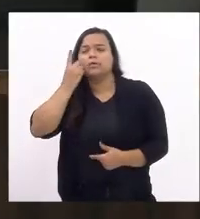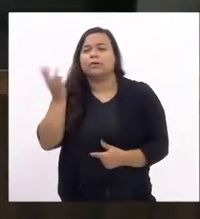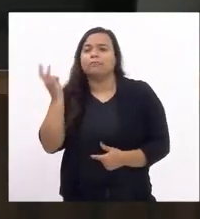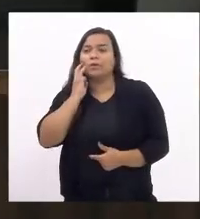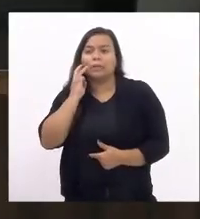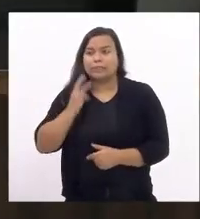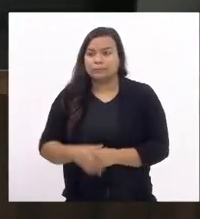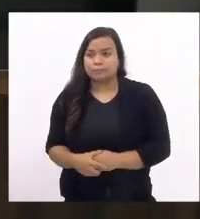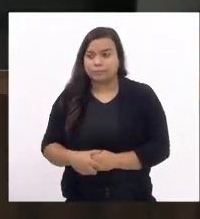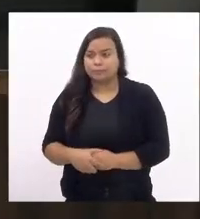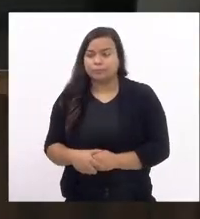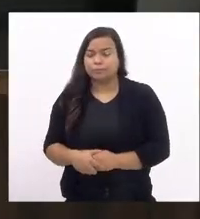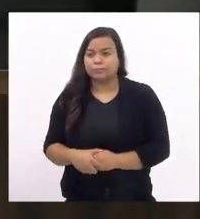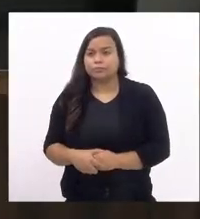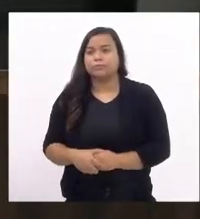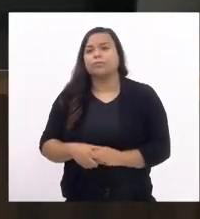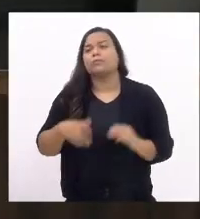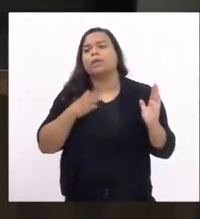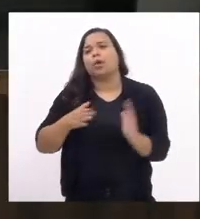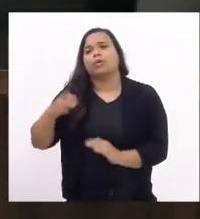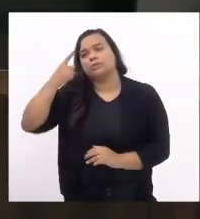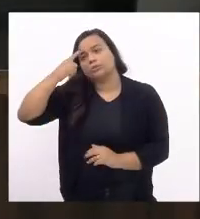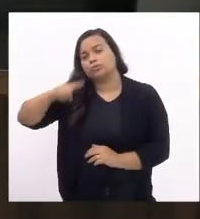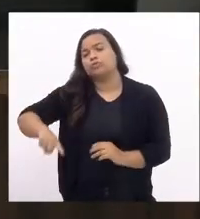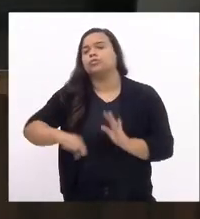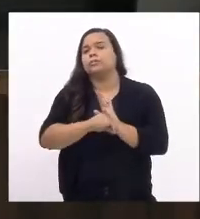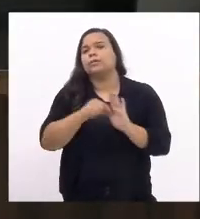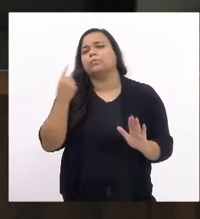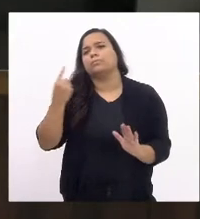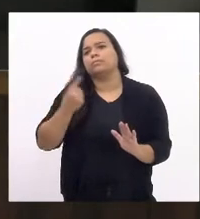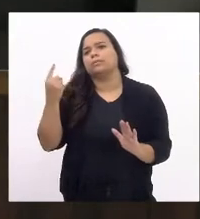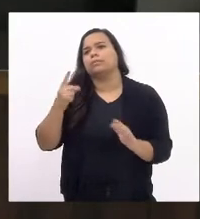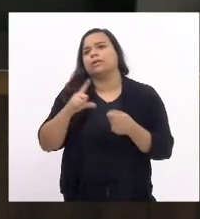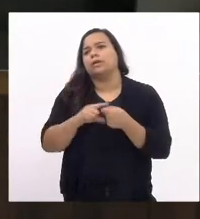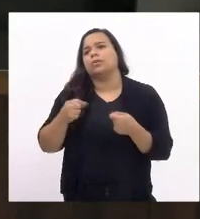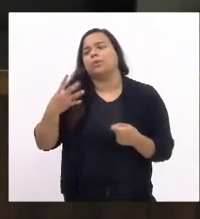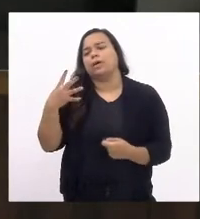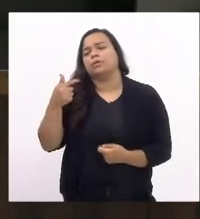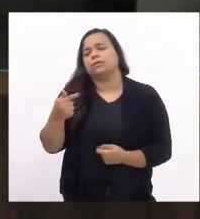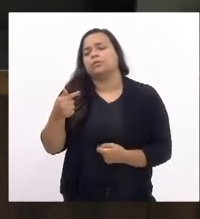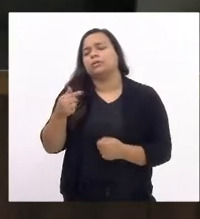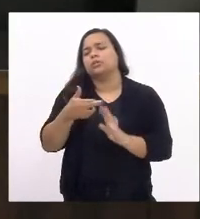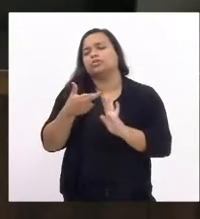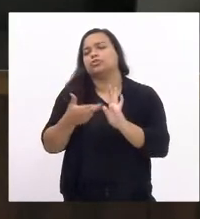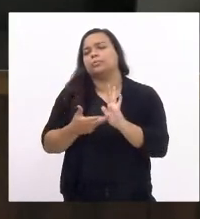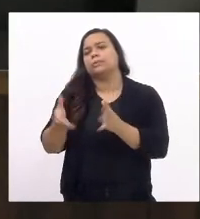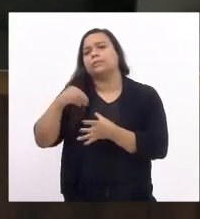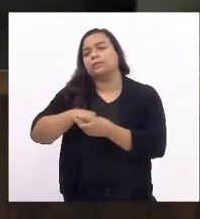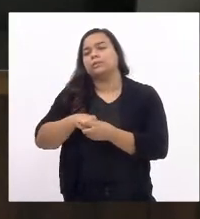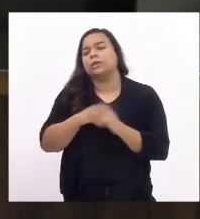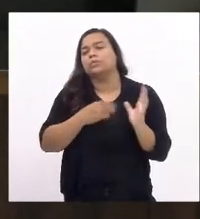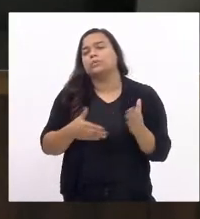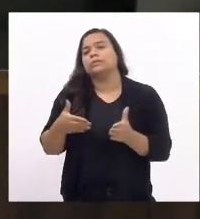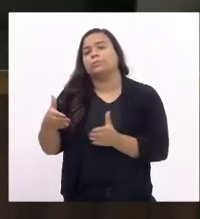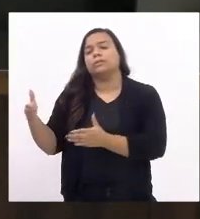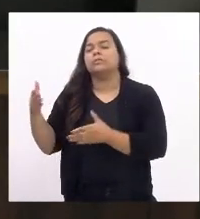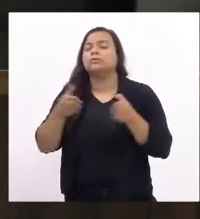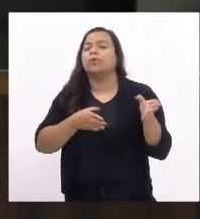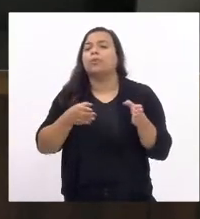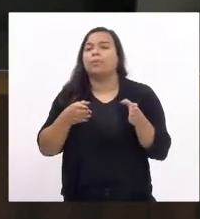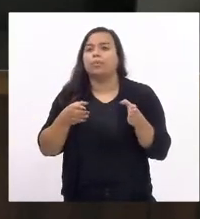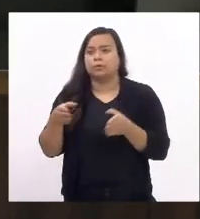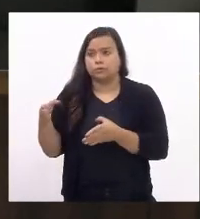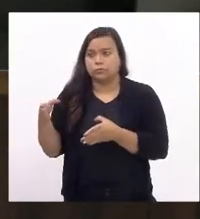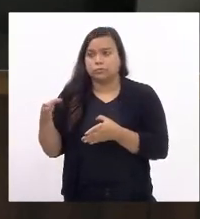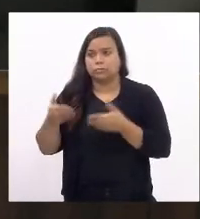Carneiro. Incluídos na ordem do dia, de acordo com o parágrafo 1º do artigo 47, do regimento interno, em tramitação ordinária, em primeira discussão.